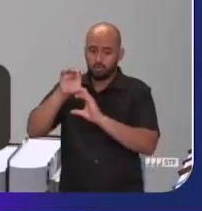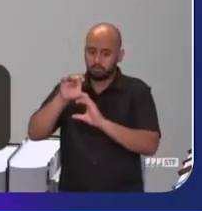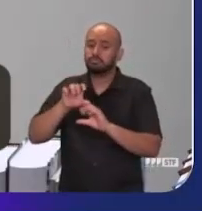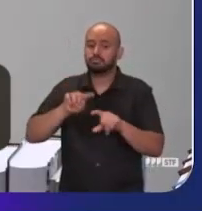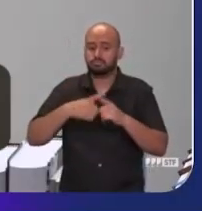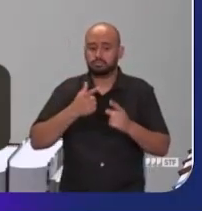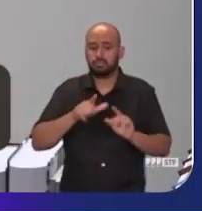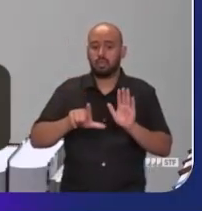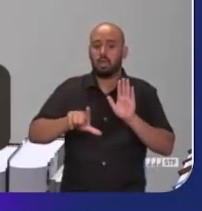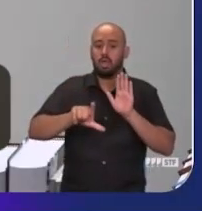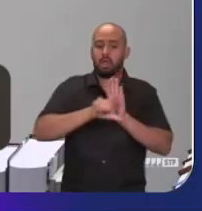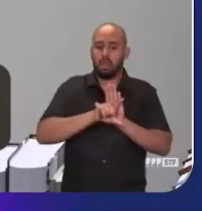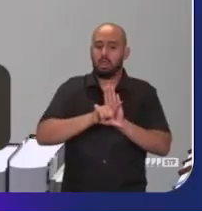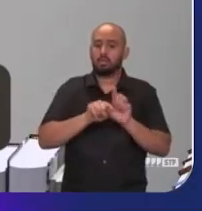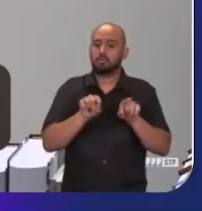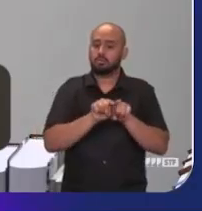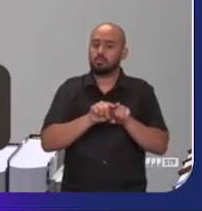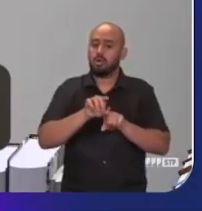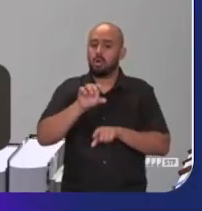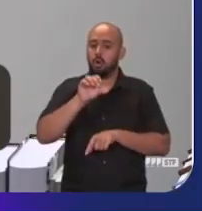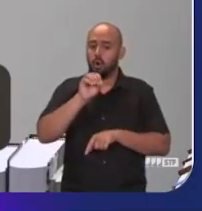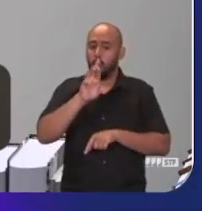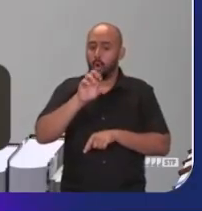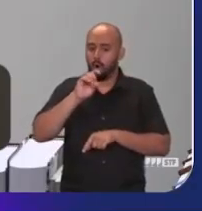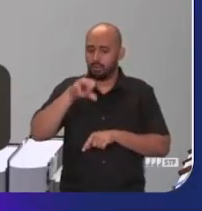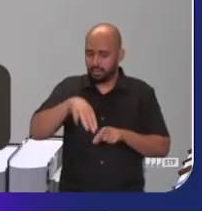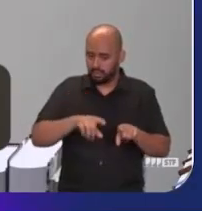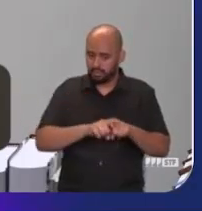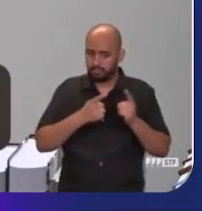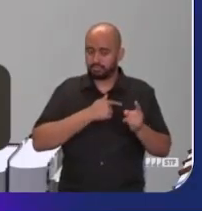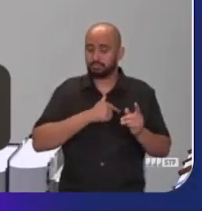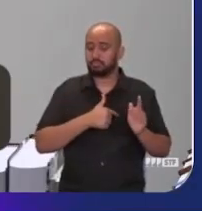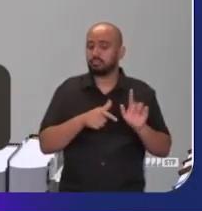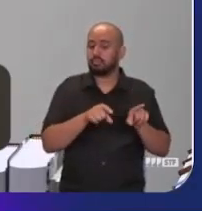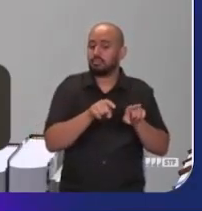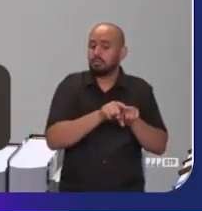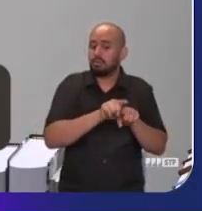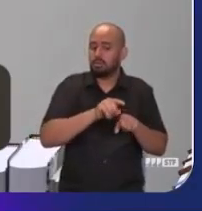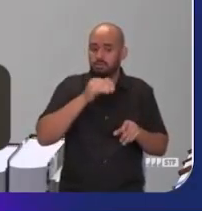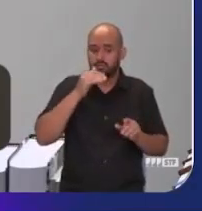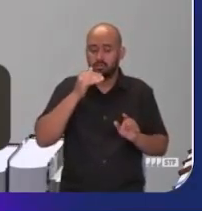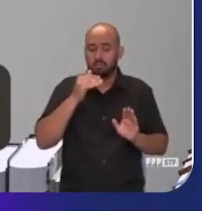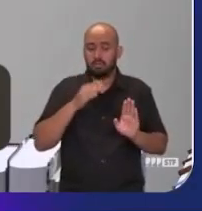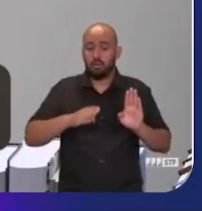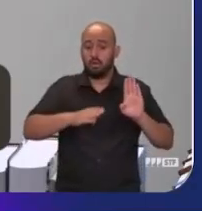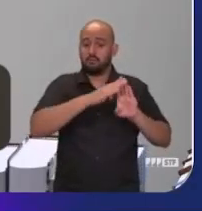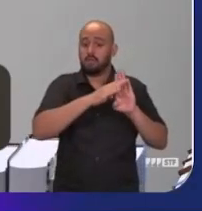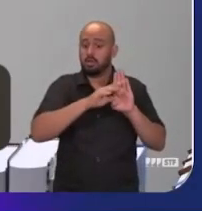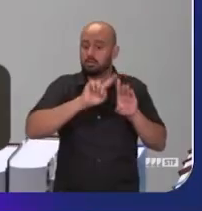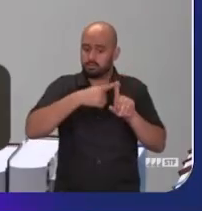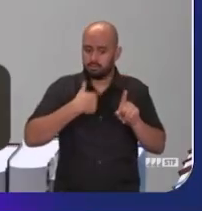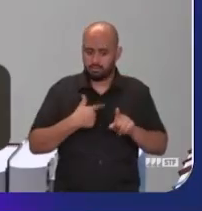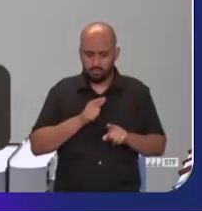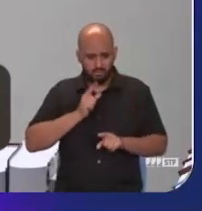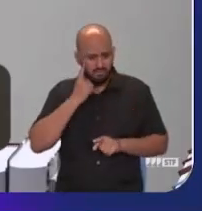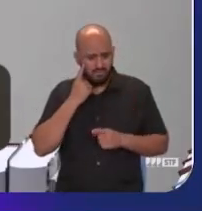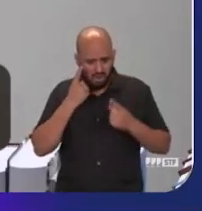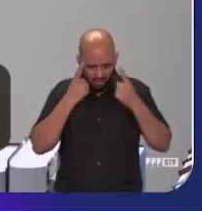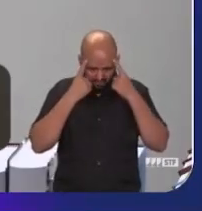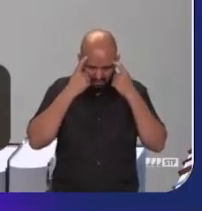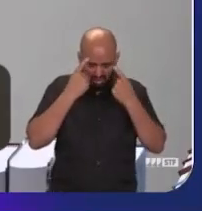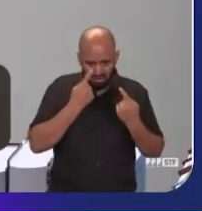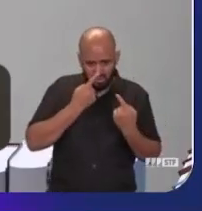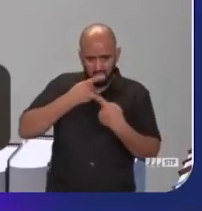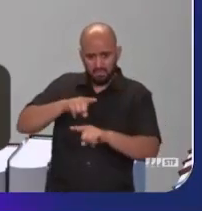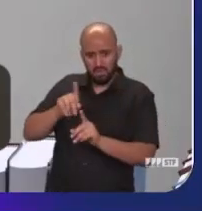da ordem. A ninguém é dado supor que incumbe às Forças Armadas intervir violentamente para depor